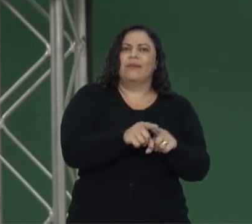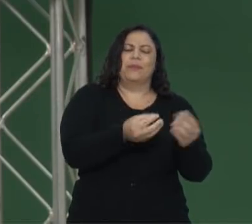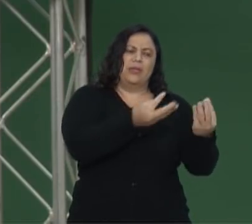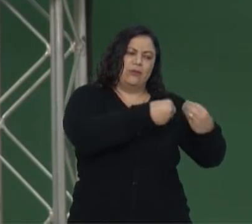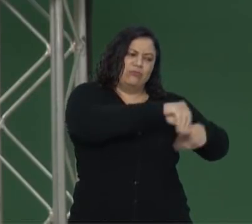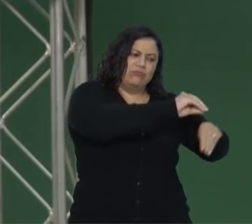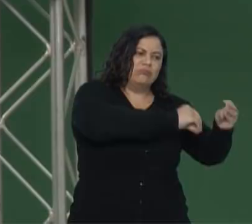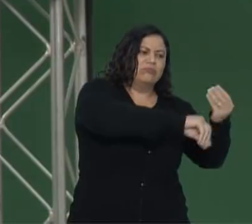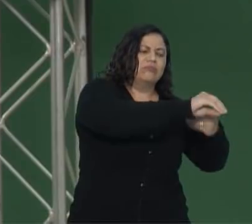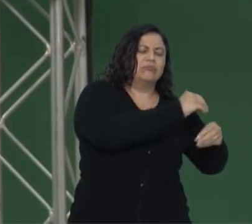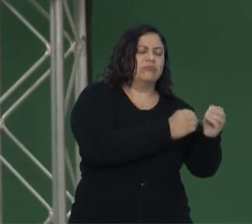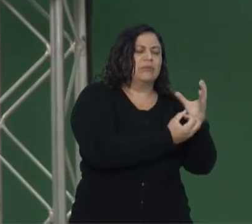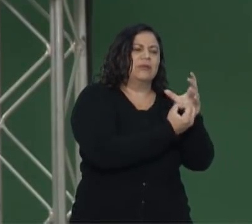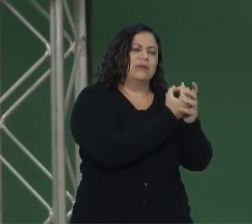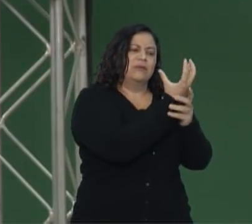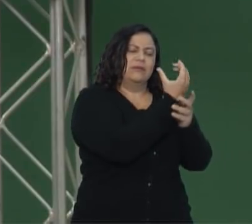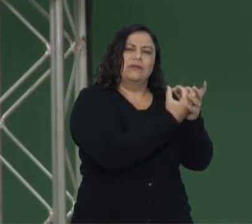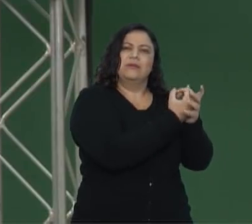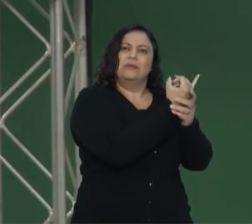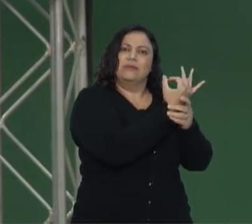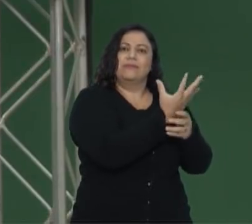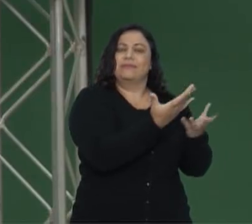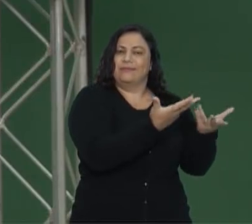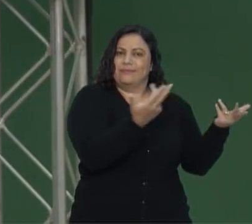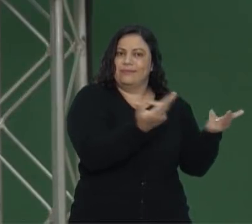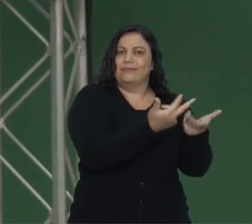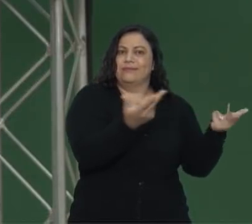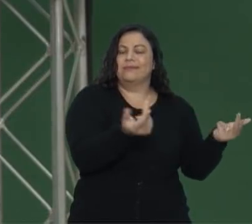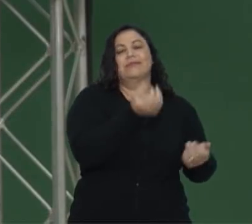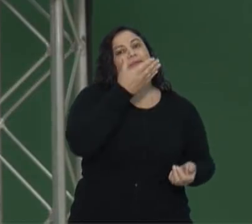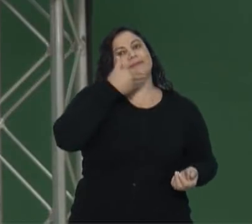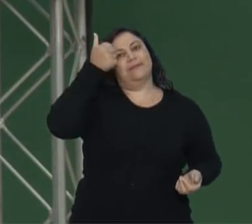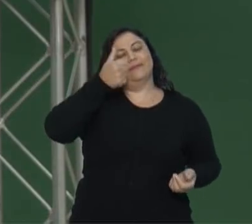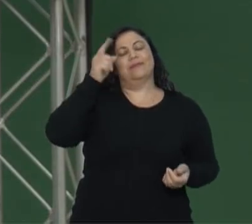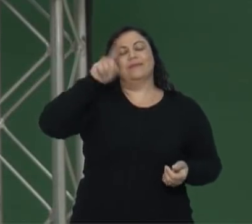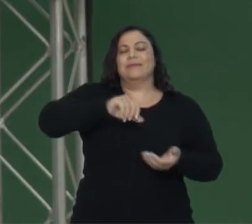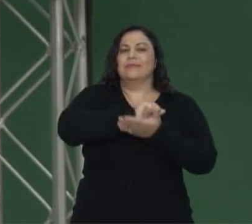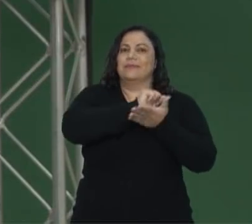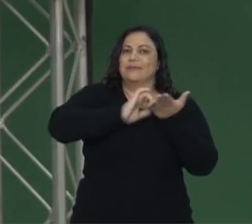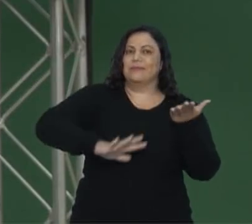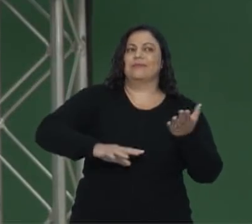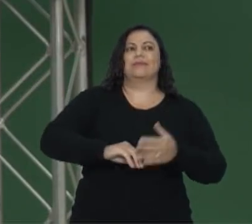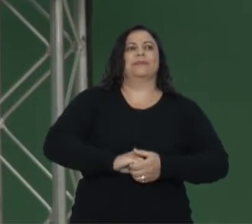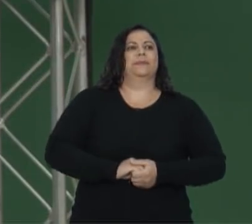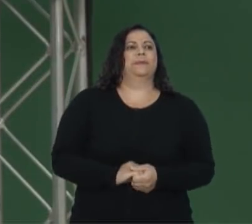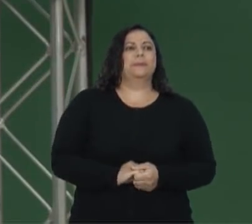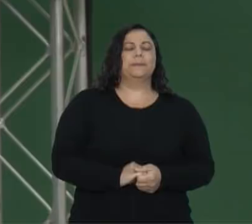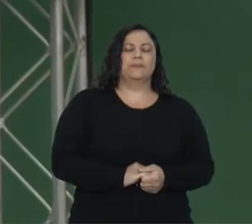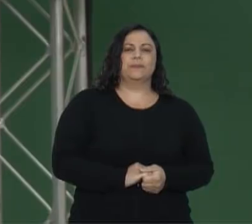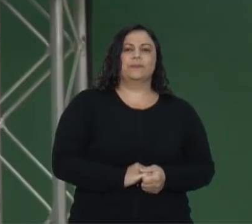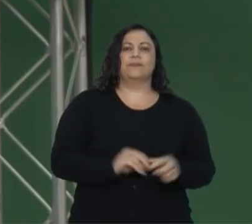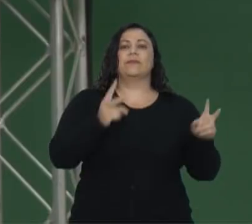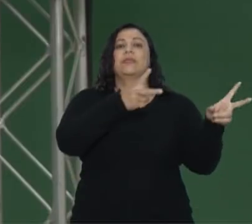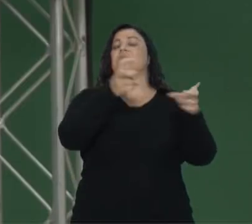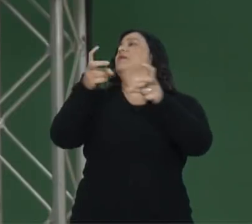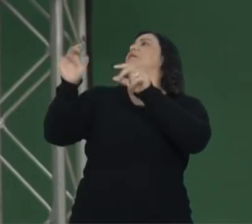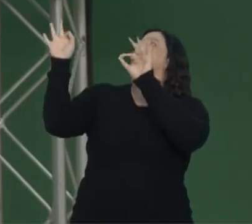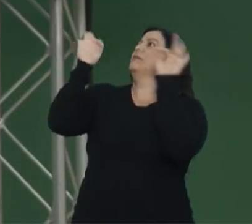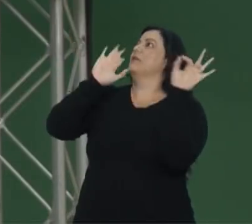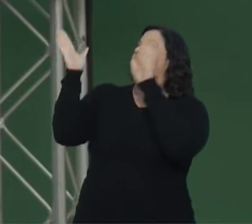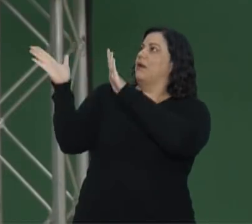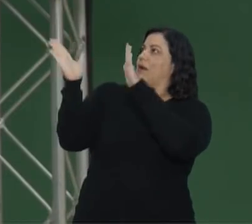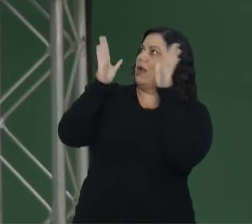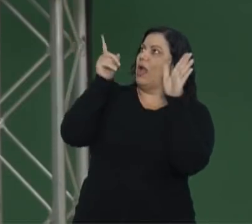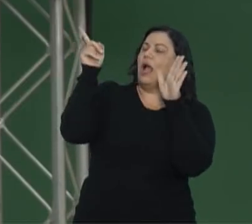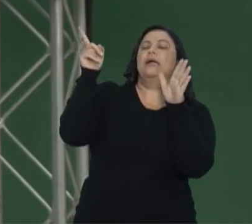crescerem melhor? Pergunte em casa se eles não fazem isso. Esse exercício tem a ver com isso. Observe o esquema a seguir. Se nós